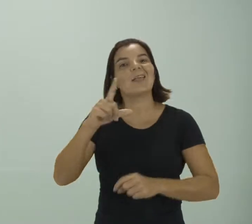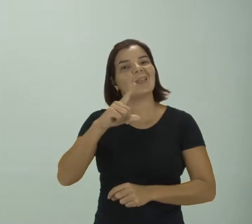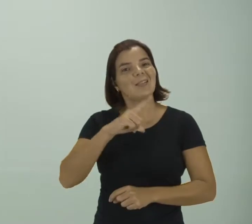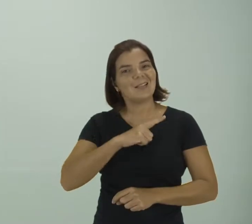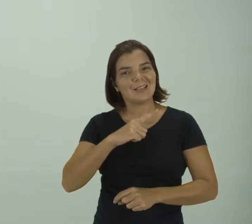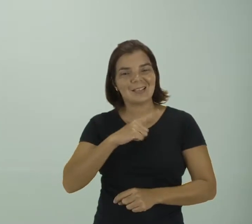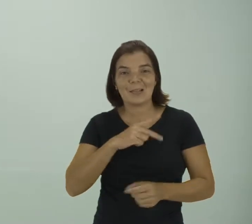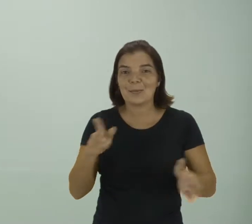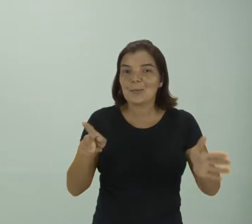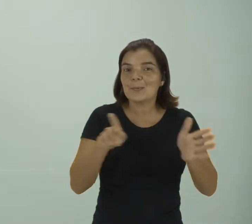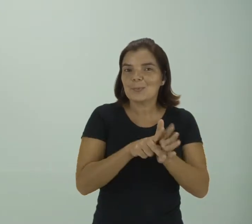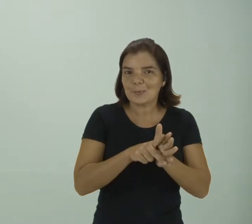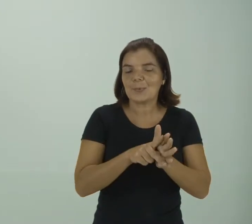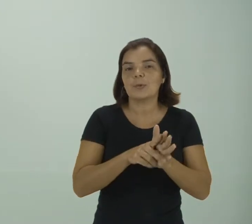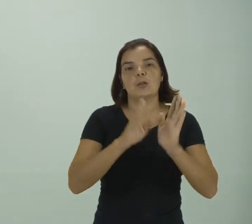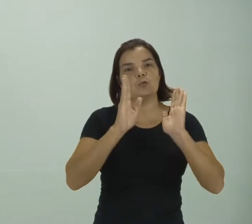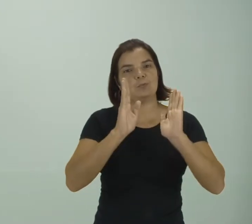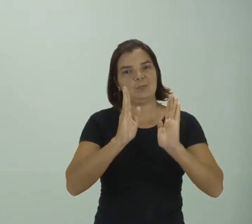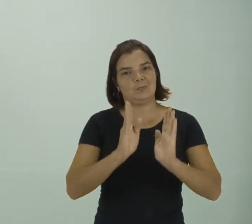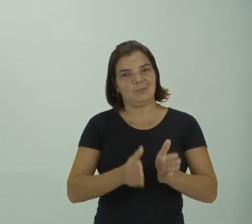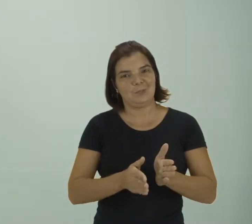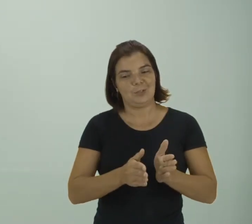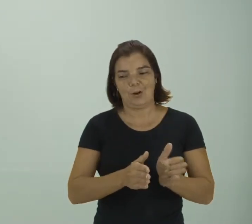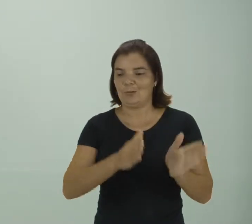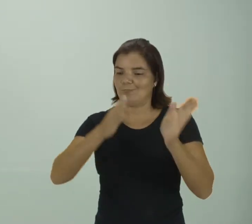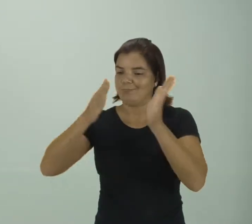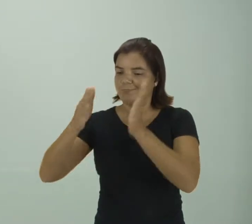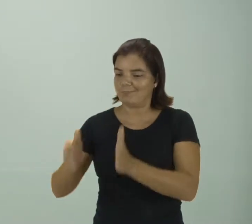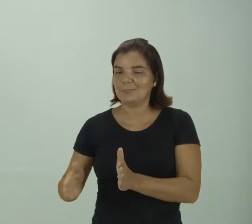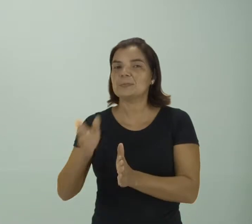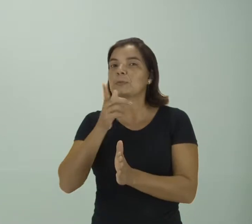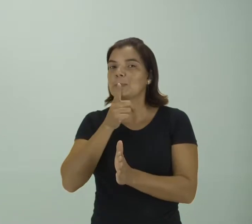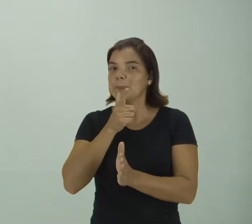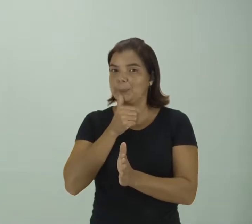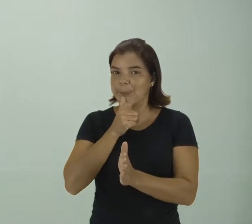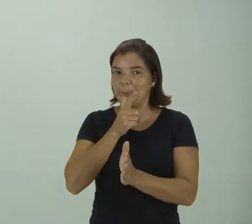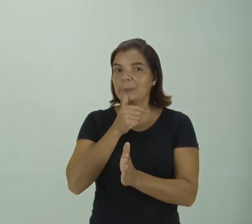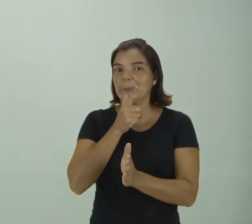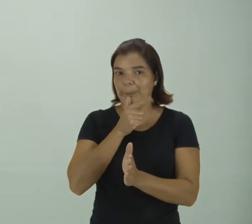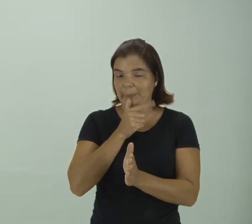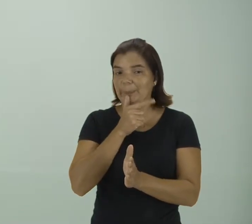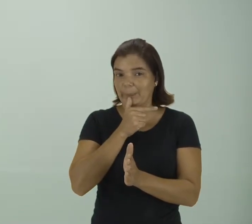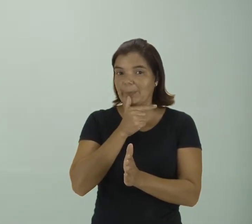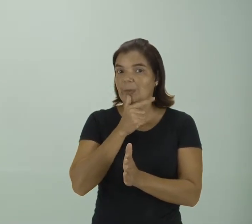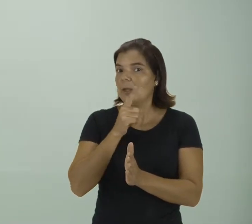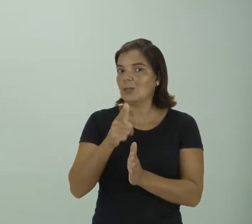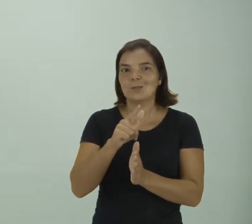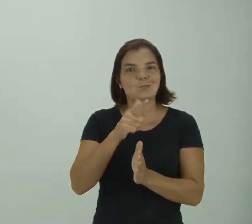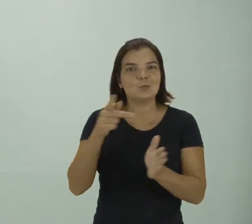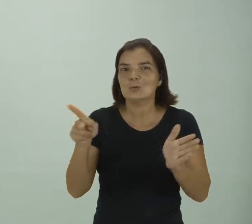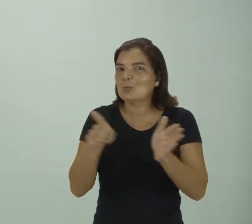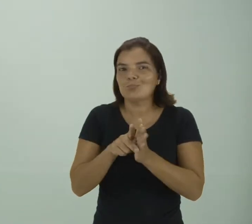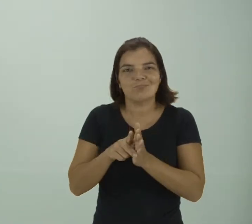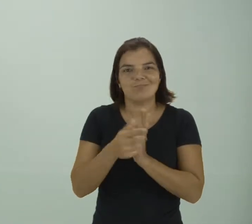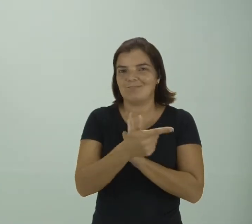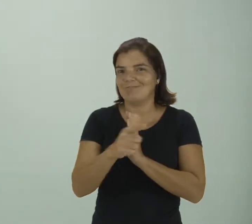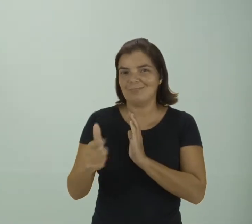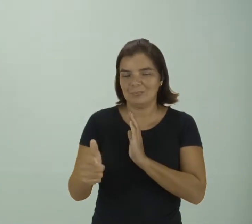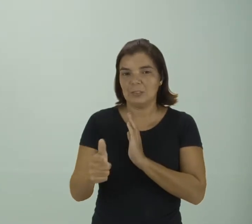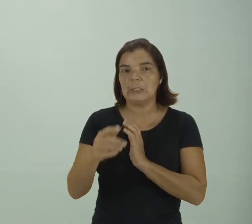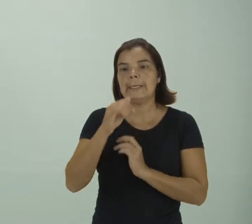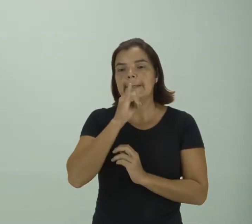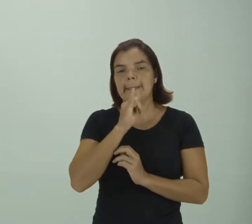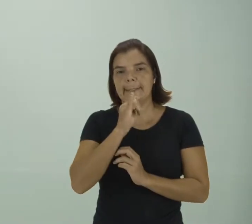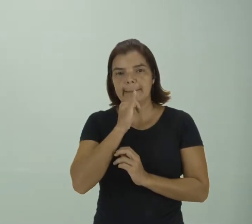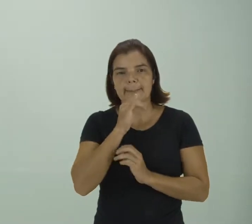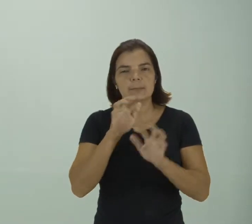um formato próprio. Já quando a matéria está no estado líquido, a matéria ela não tem uma forma própria. Se você fizer